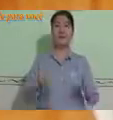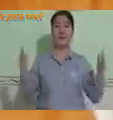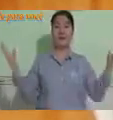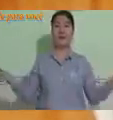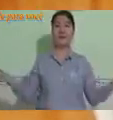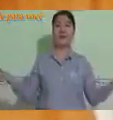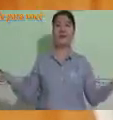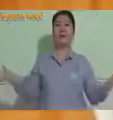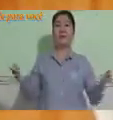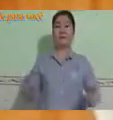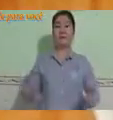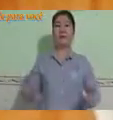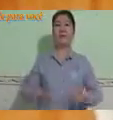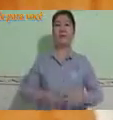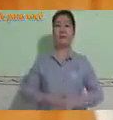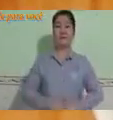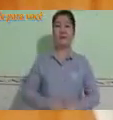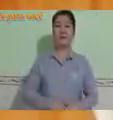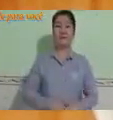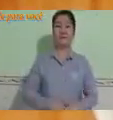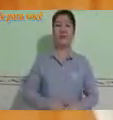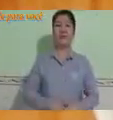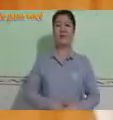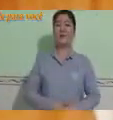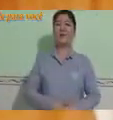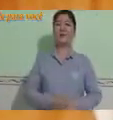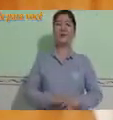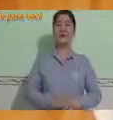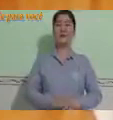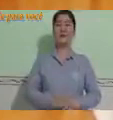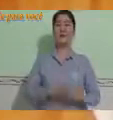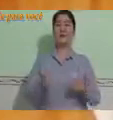152 MG CHA acento agudo PRETO